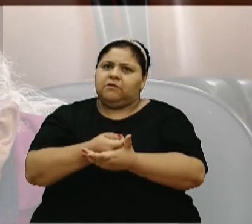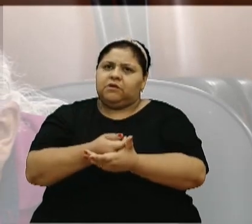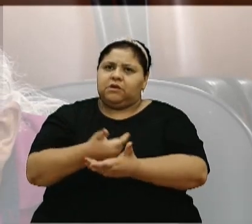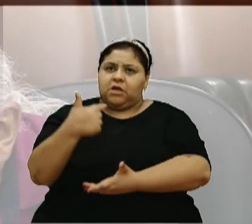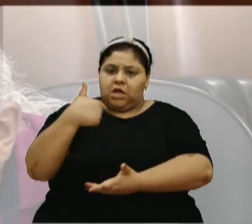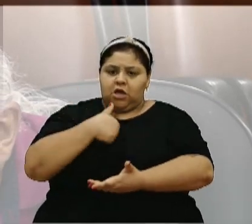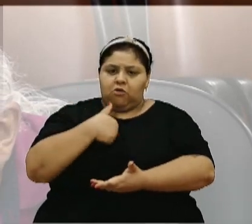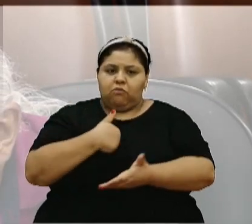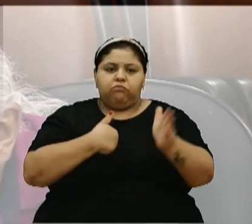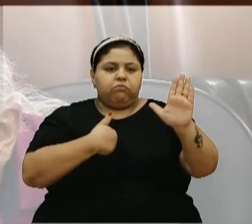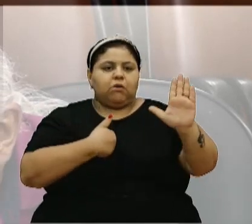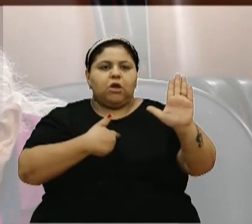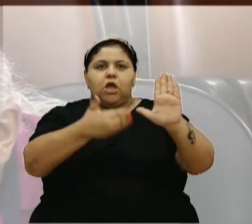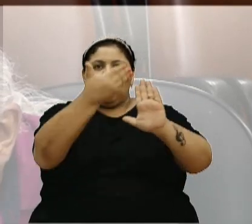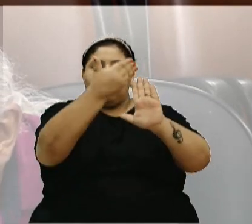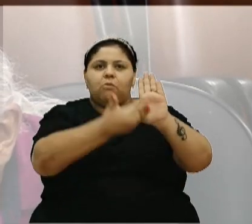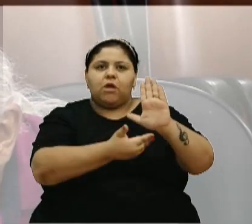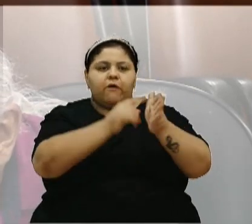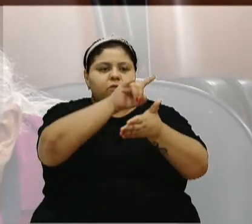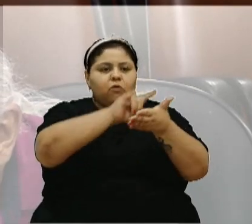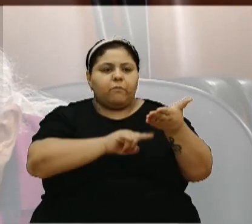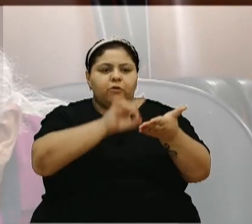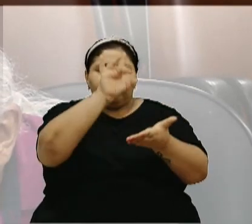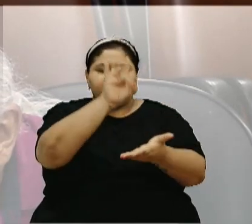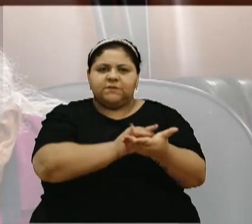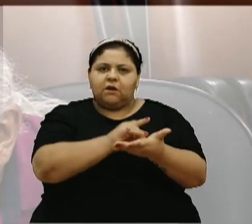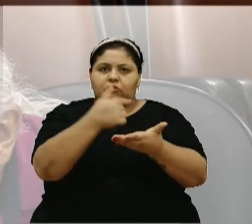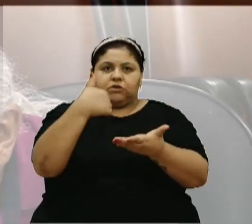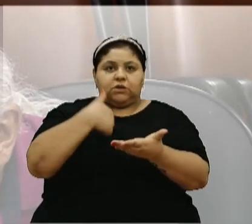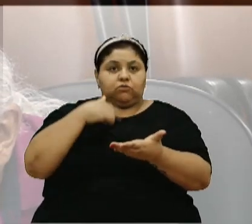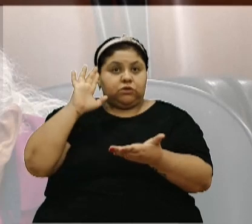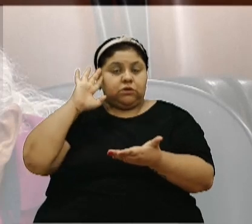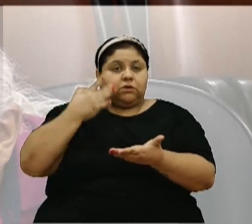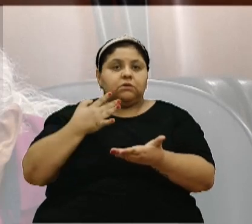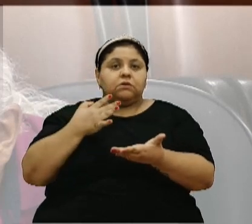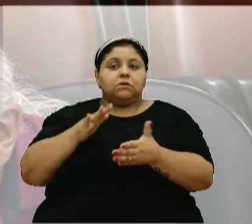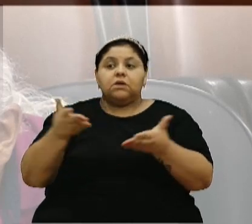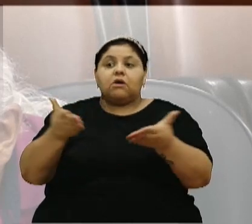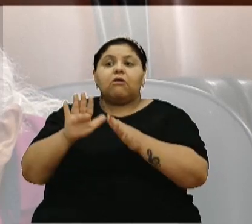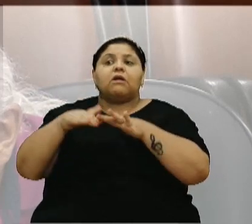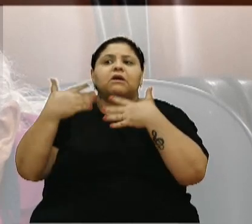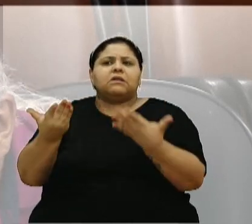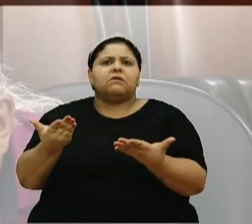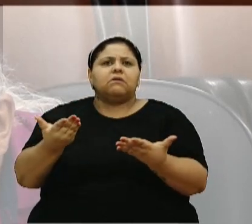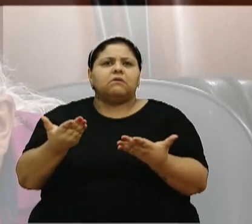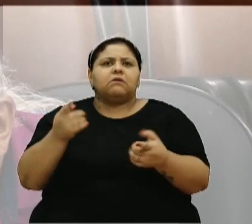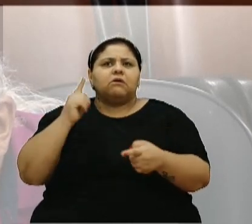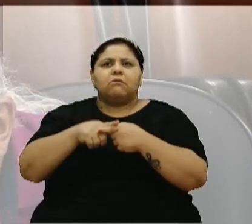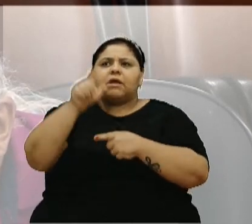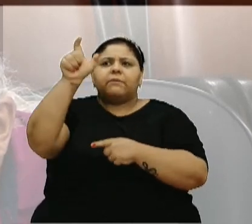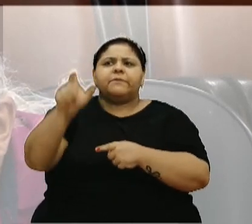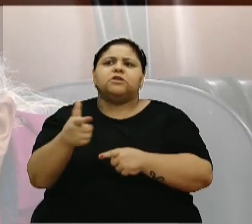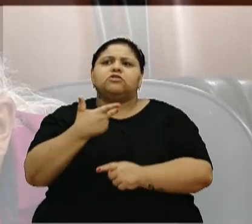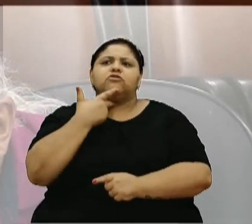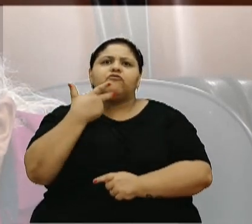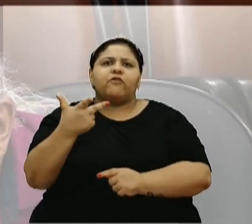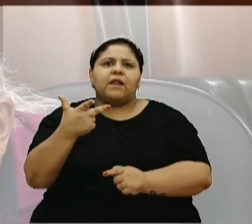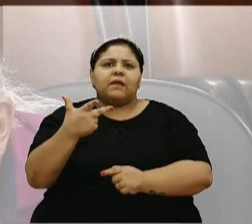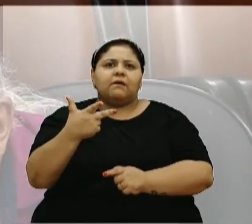não, está aqui tal máquina, está aqui tal documento. E cadê? Por que a pessoa não vinha a público se